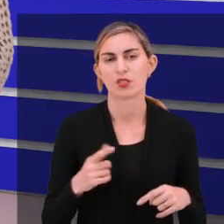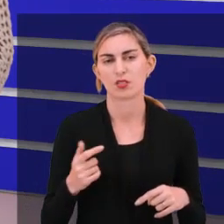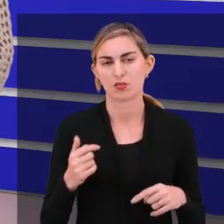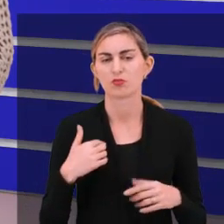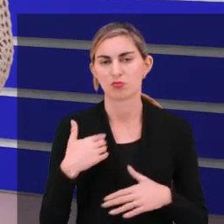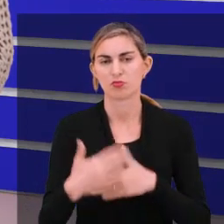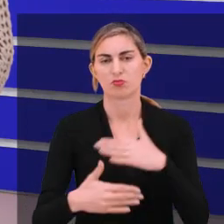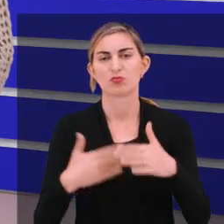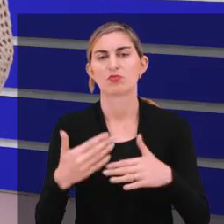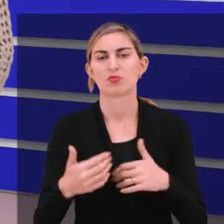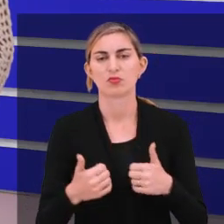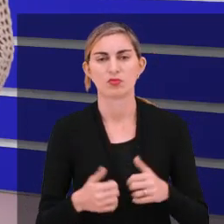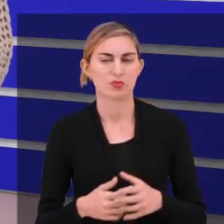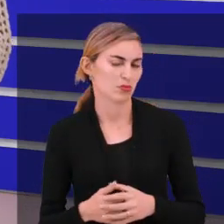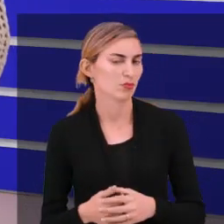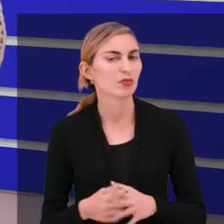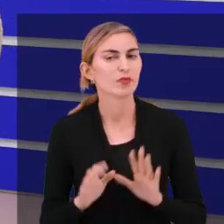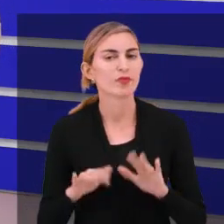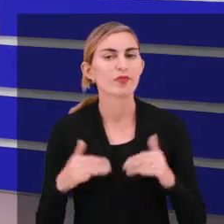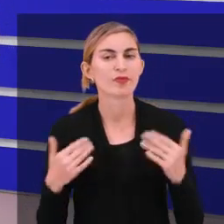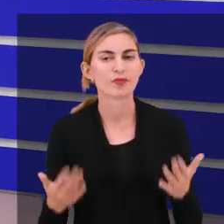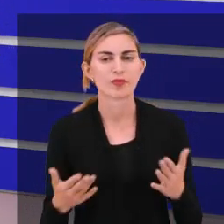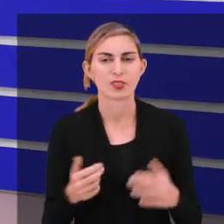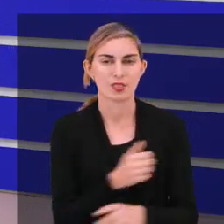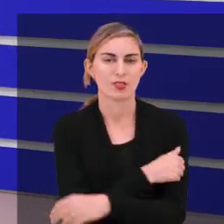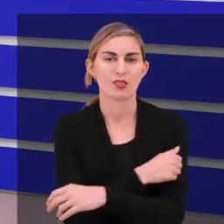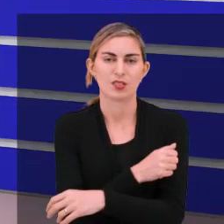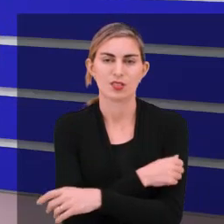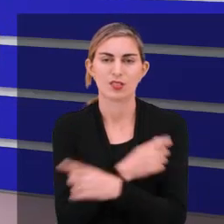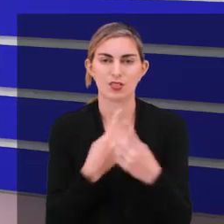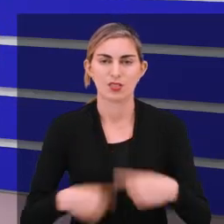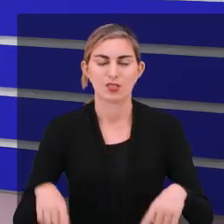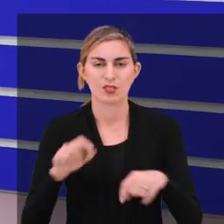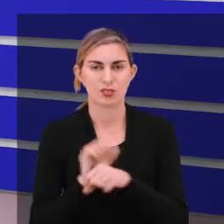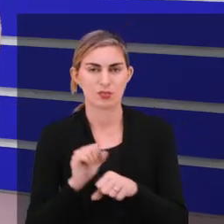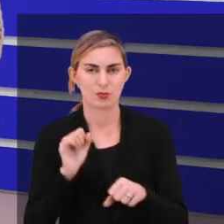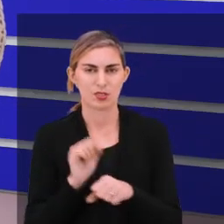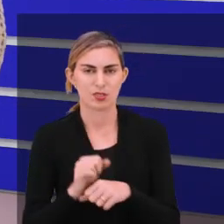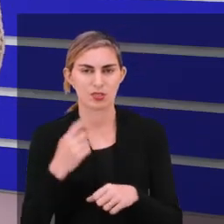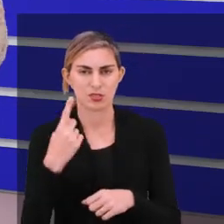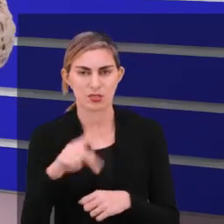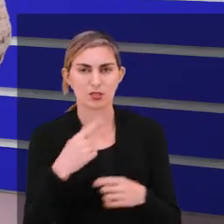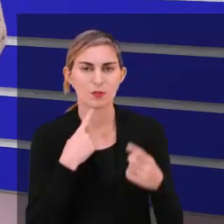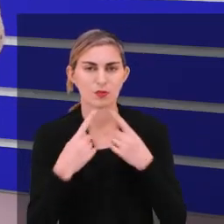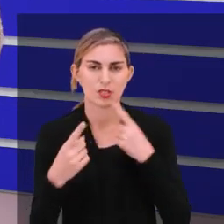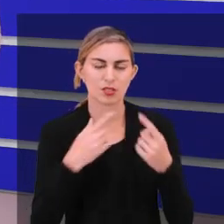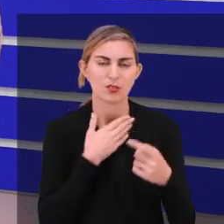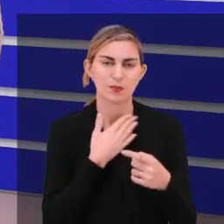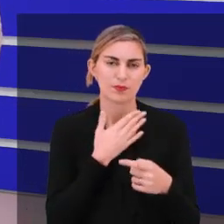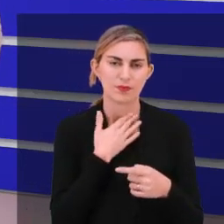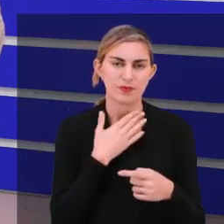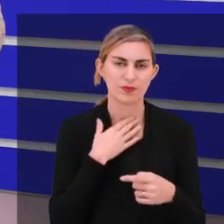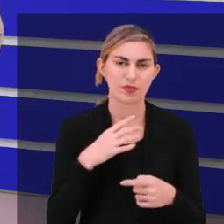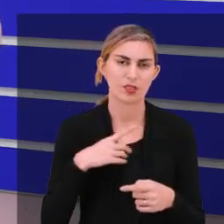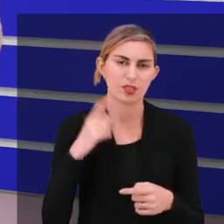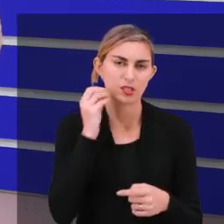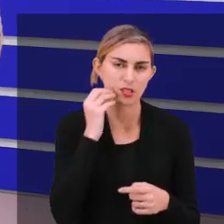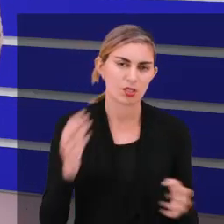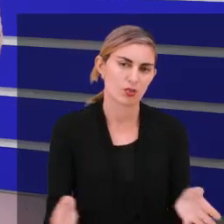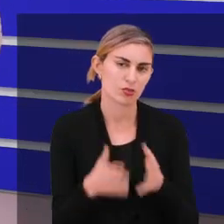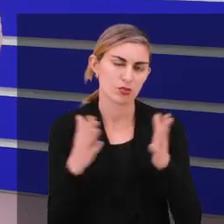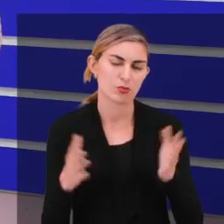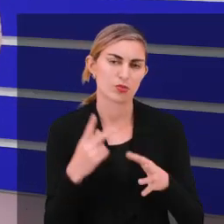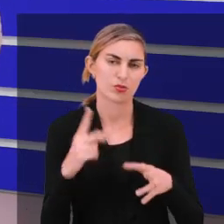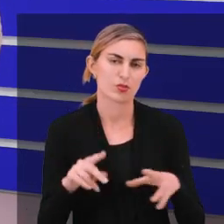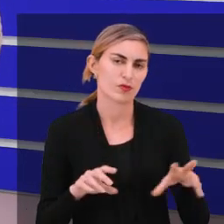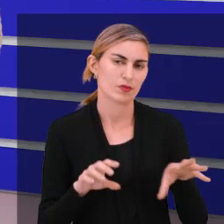um grande ganho, um grande avanço. Então, prezado aluno, nós esperamos que esse bate-papo aqui possa ter